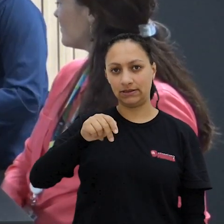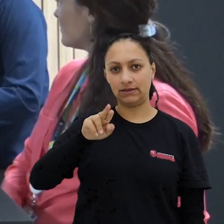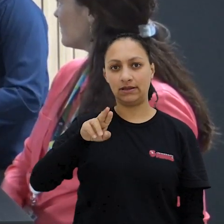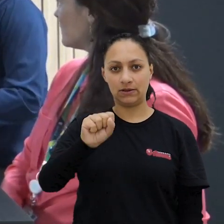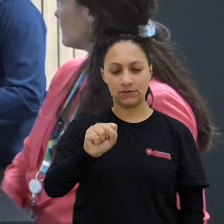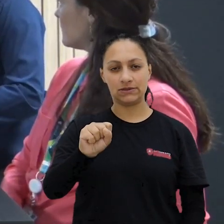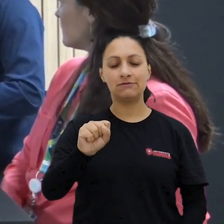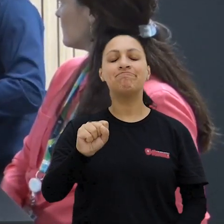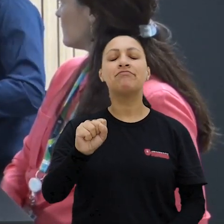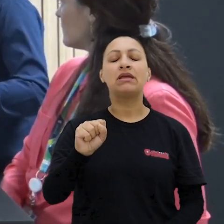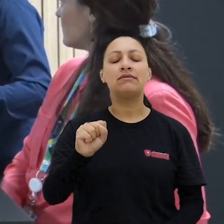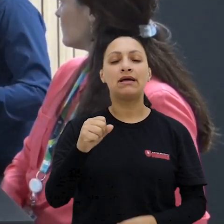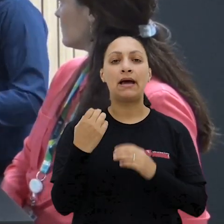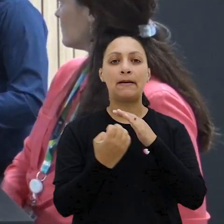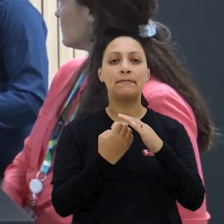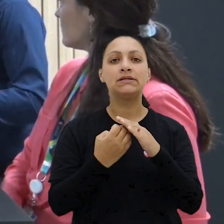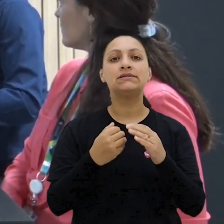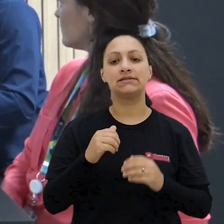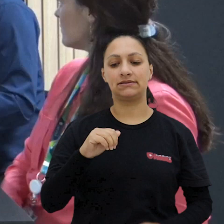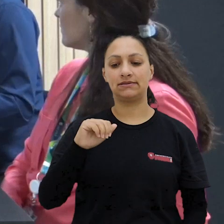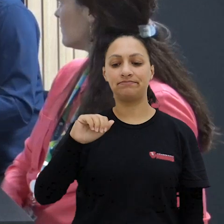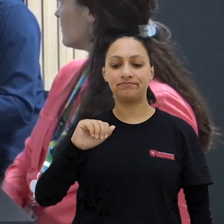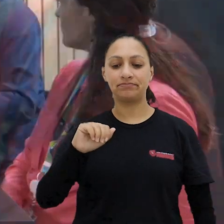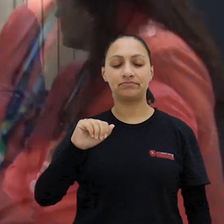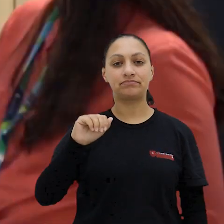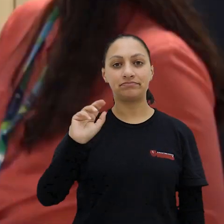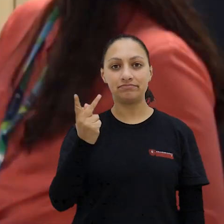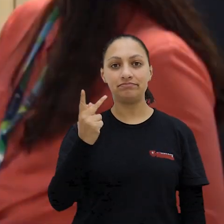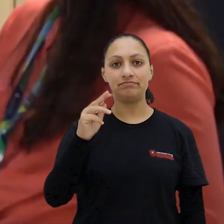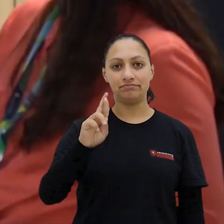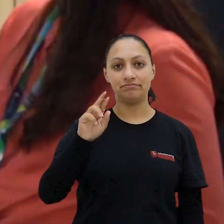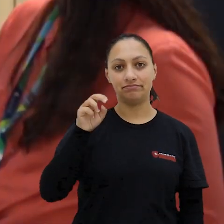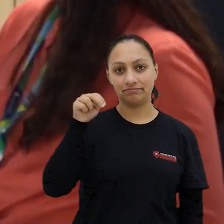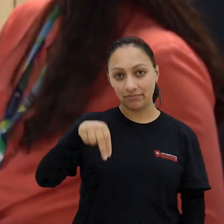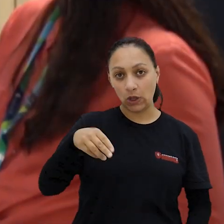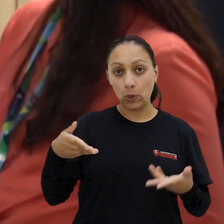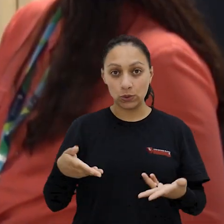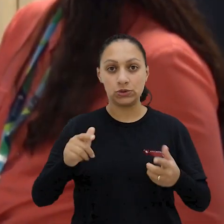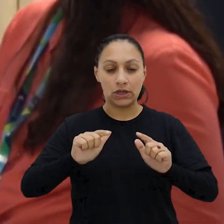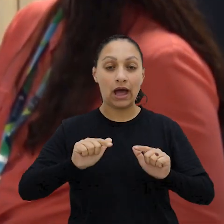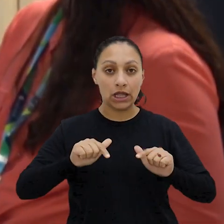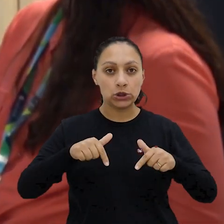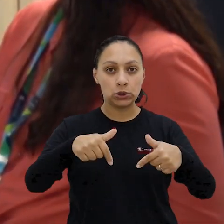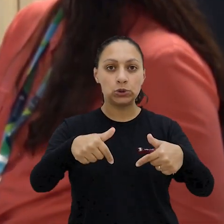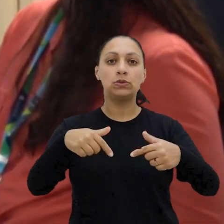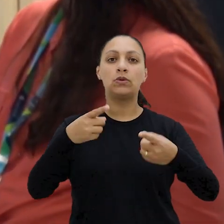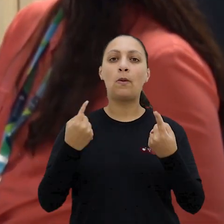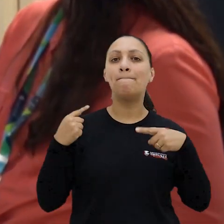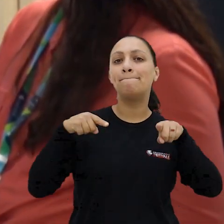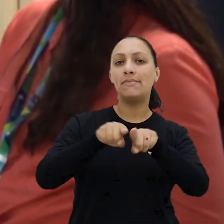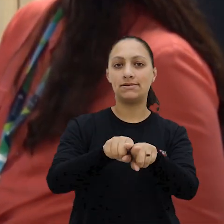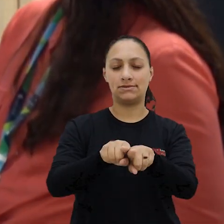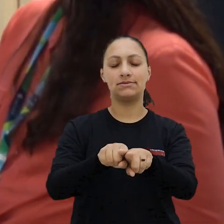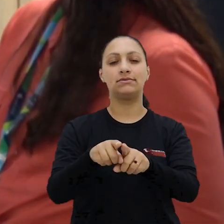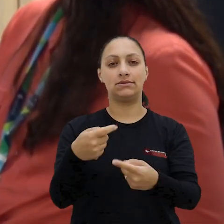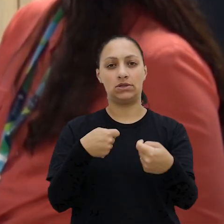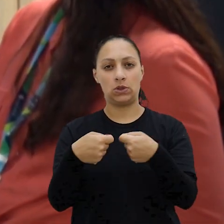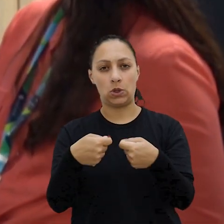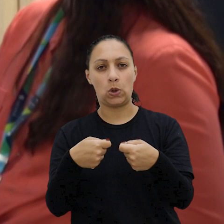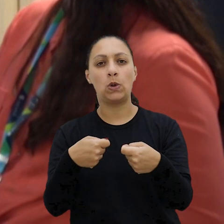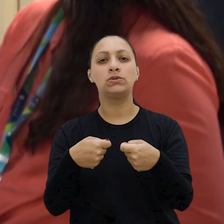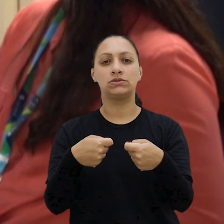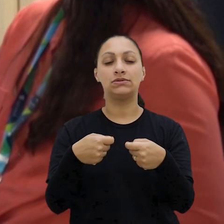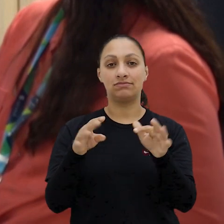da agência HRN. Hoje, a gente atua como parceiro de negócio da Fevale Tech Park. Passamos pelo processo de